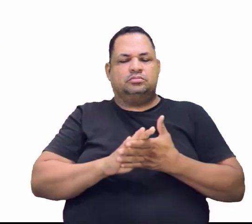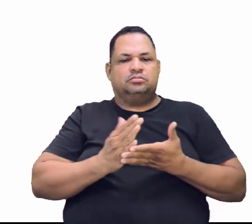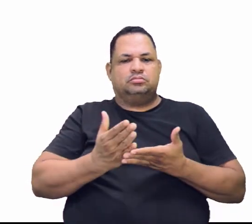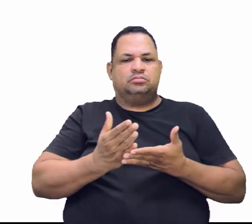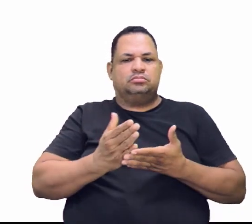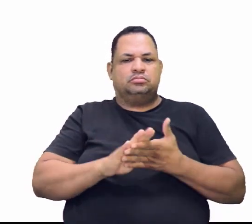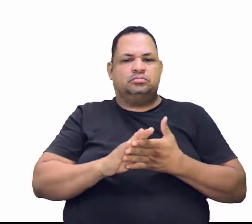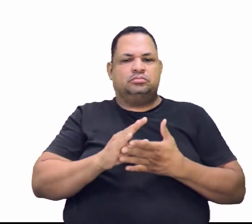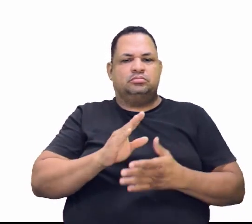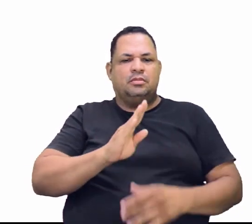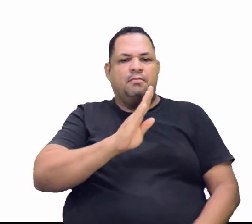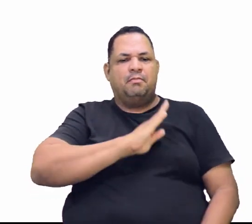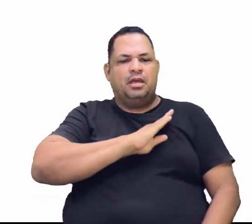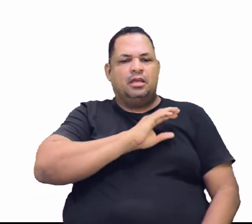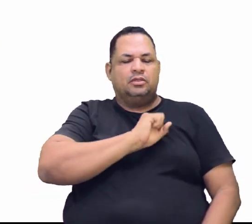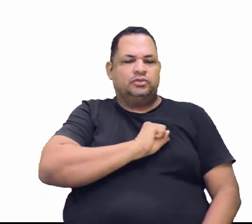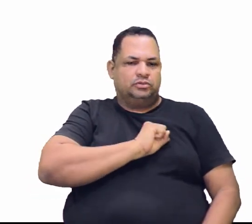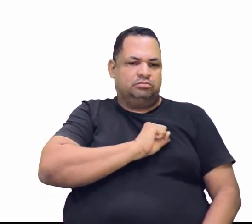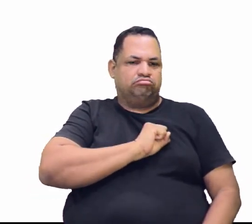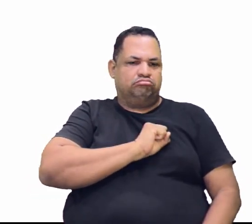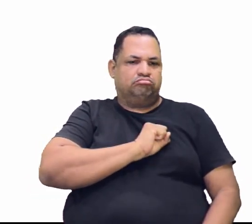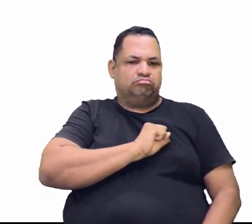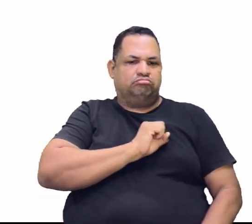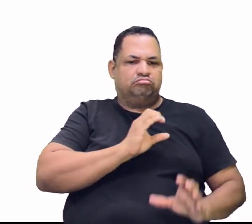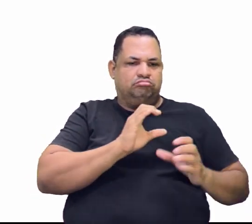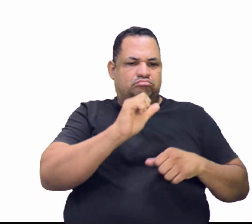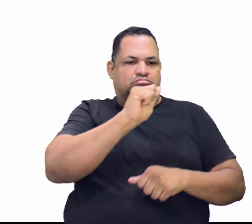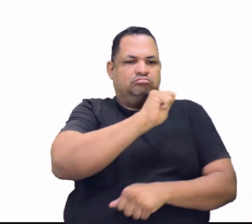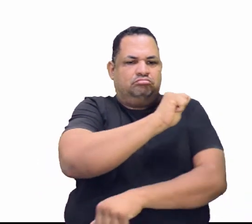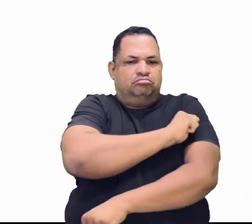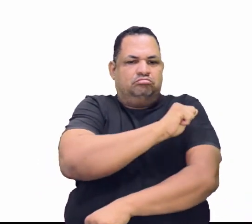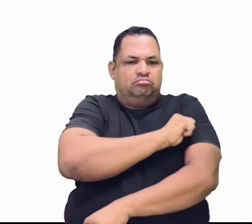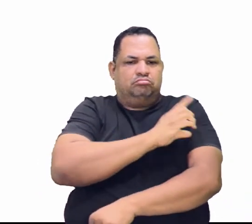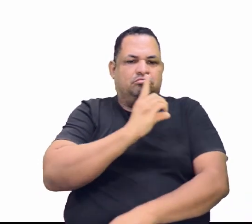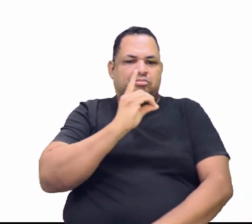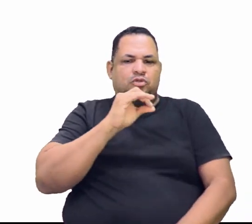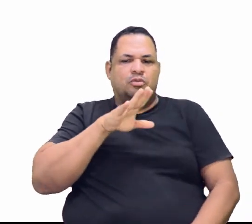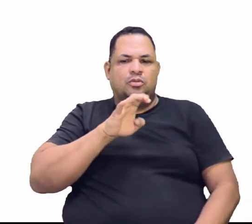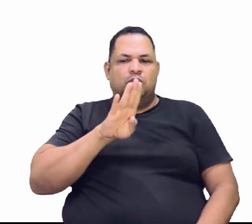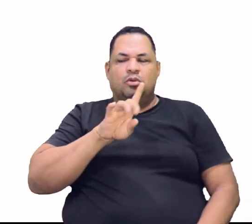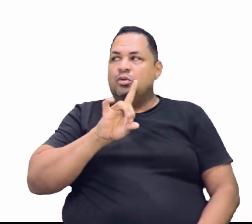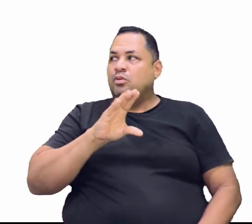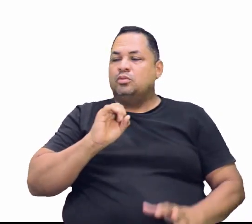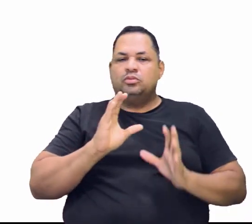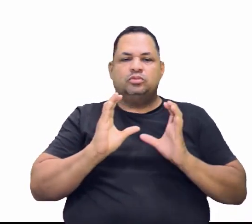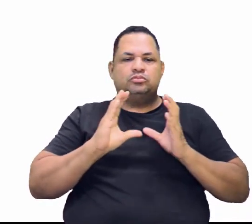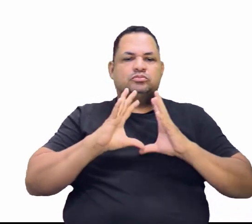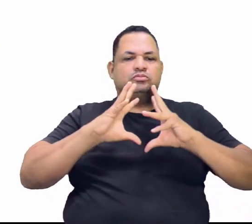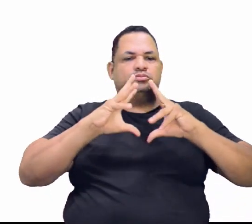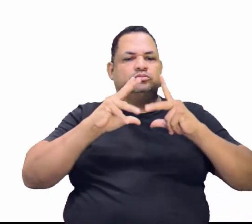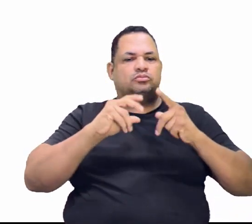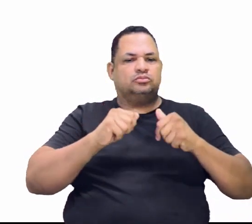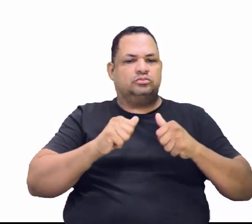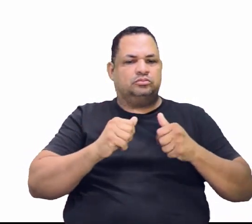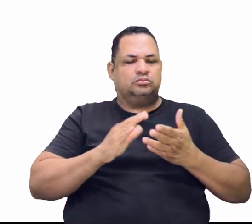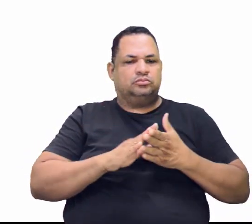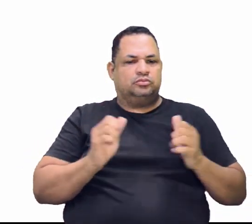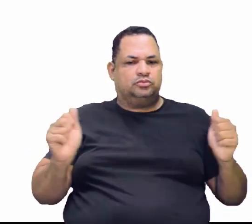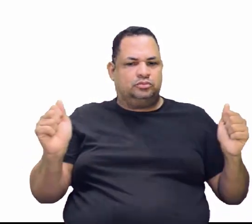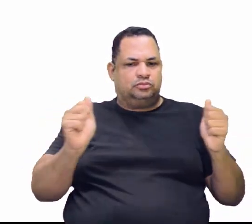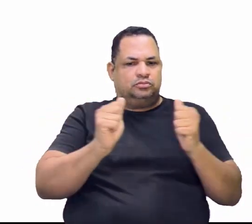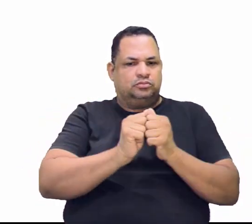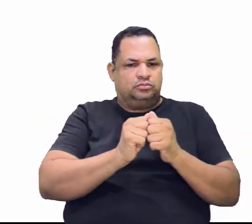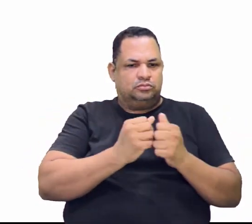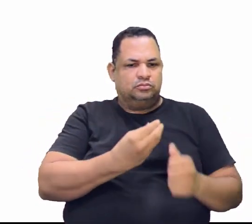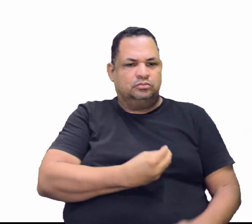presentes. Barão de Solimões, Colégio Dom Bosco, todos estão presentes aí, ó.